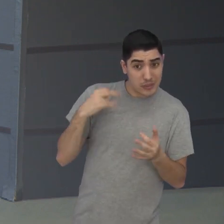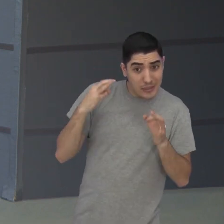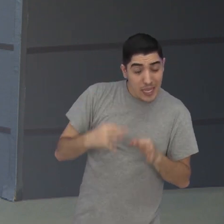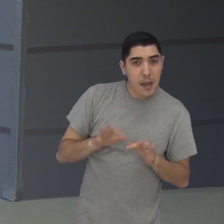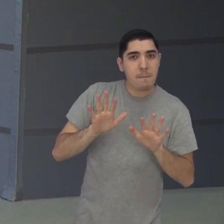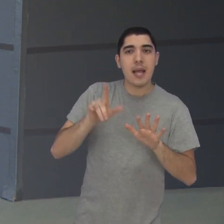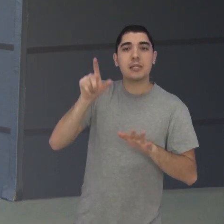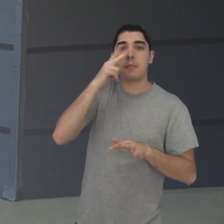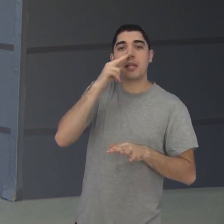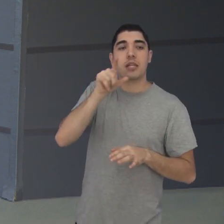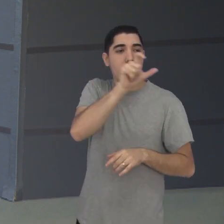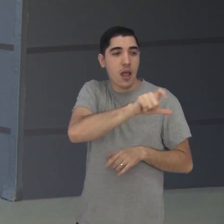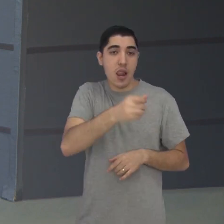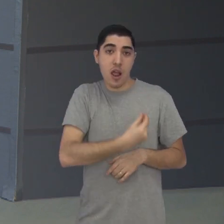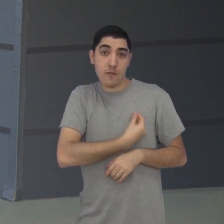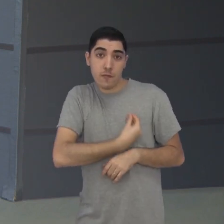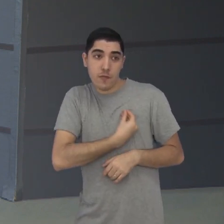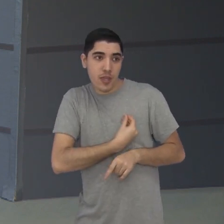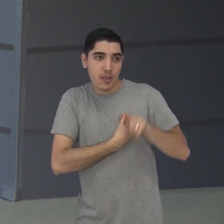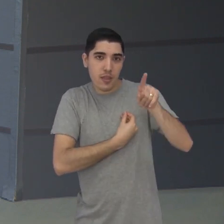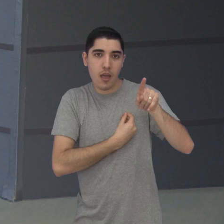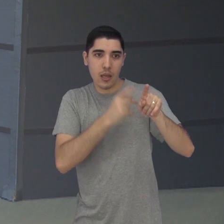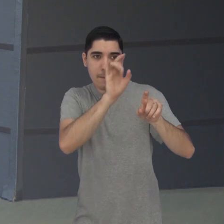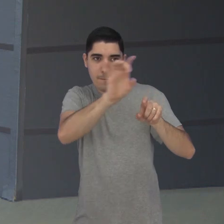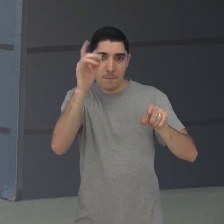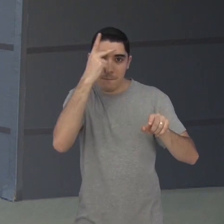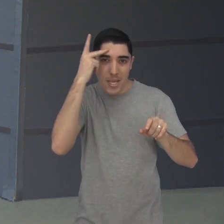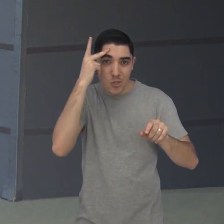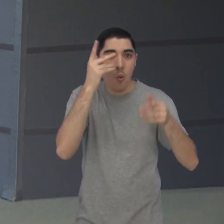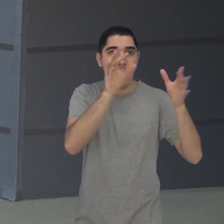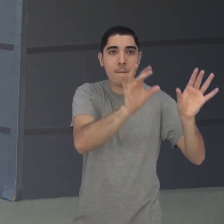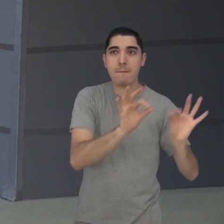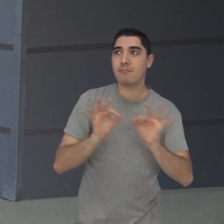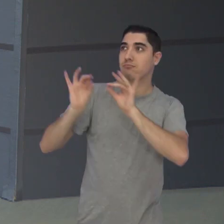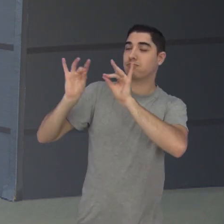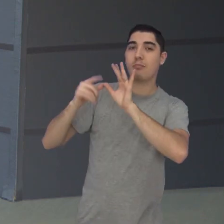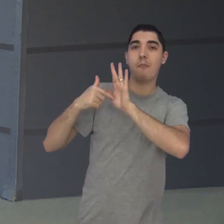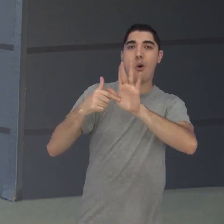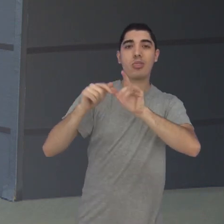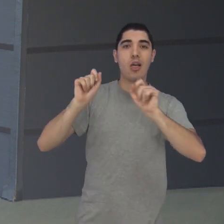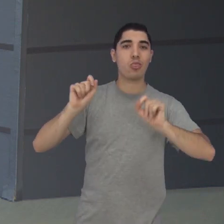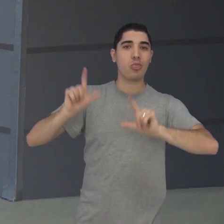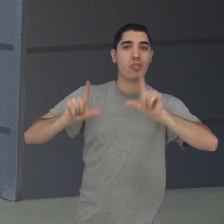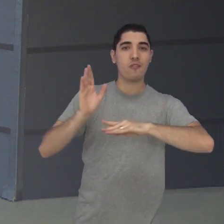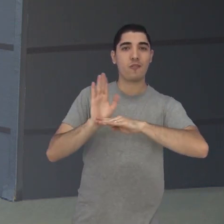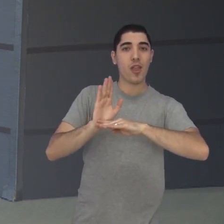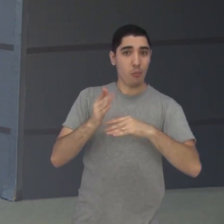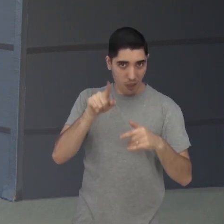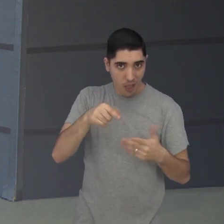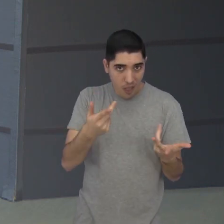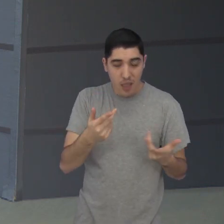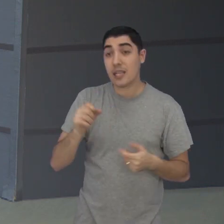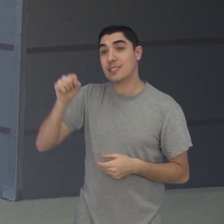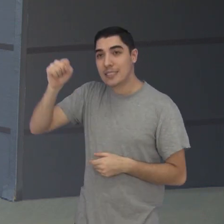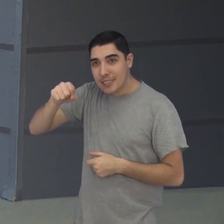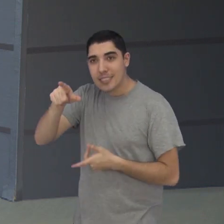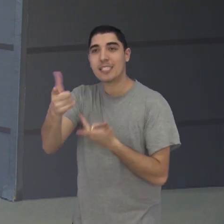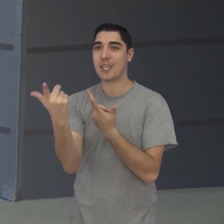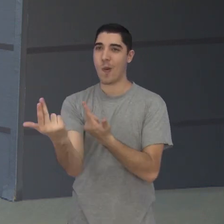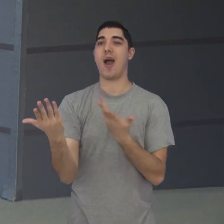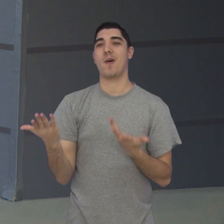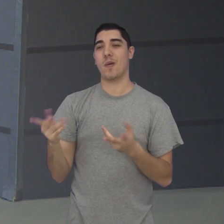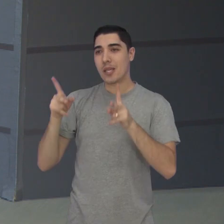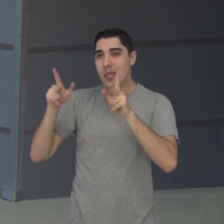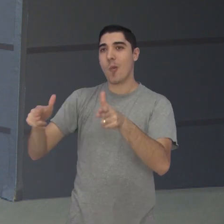trazia o cotidiano Exato. para dentro do filme dele. Sim. E como naquela época da década de 50, 60,